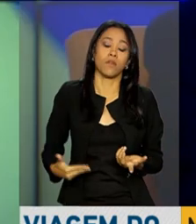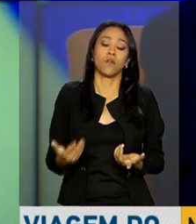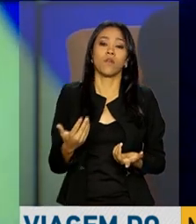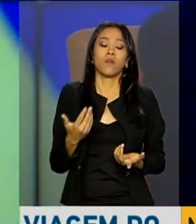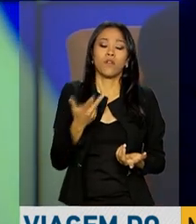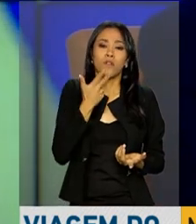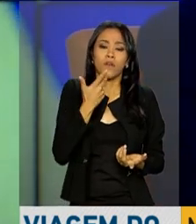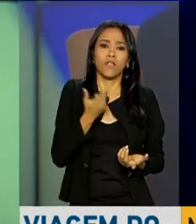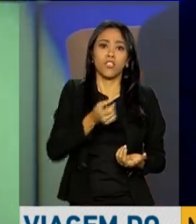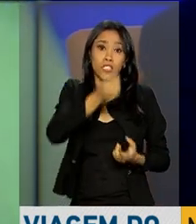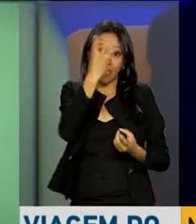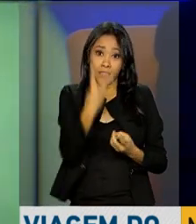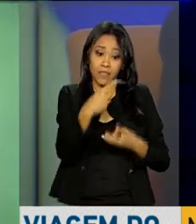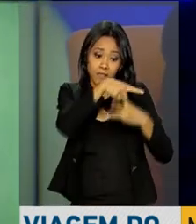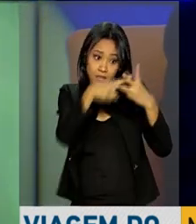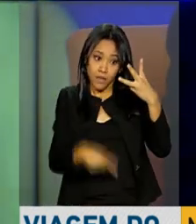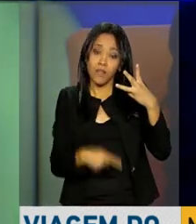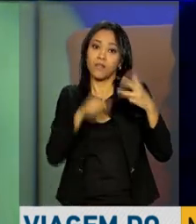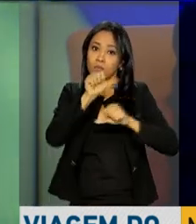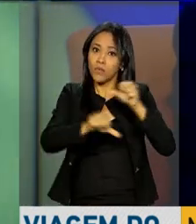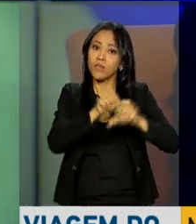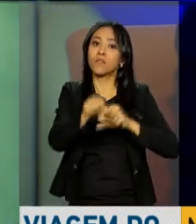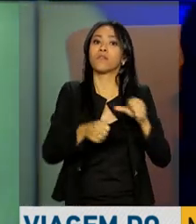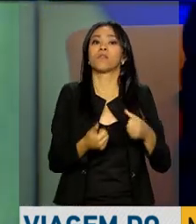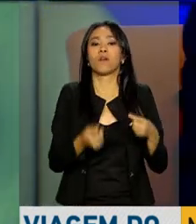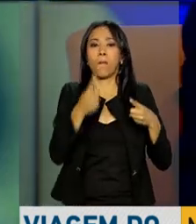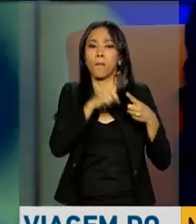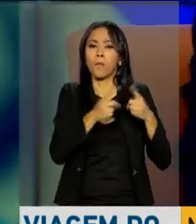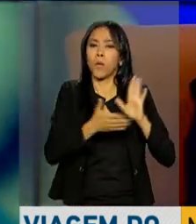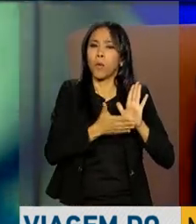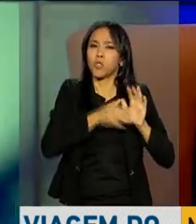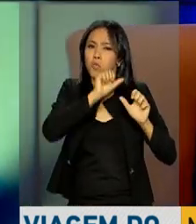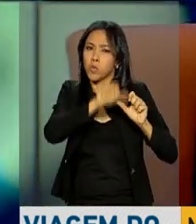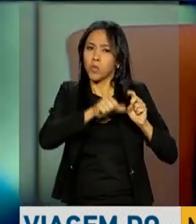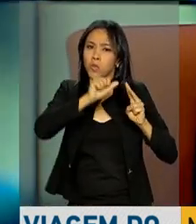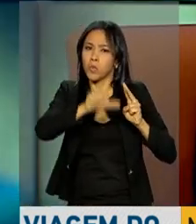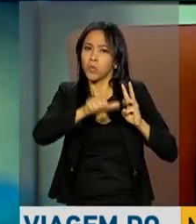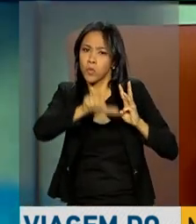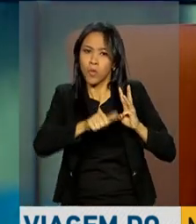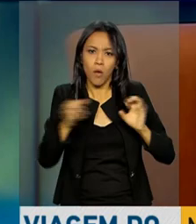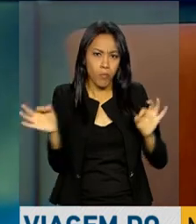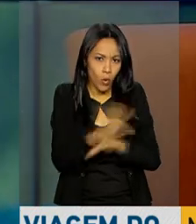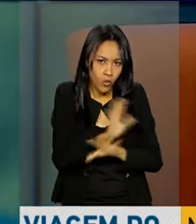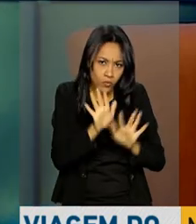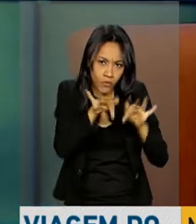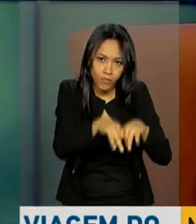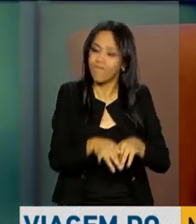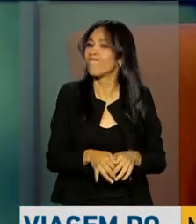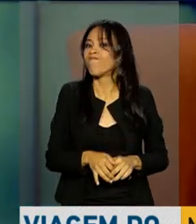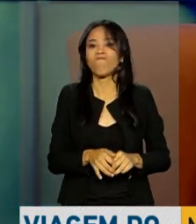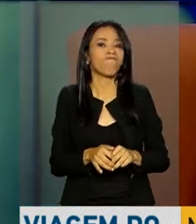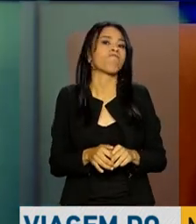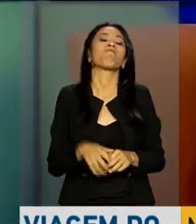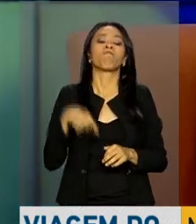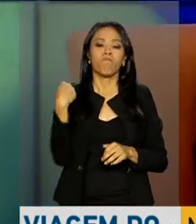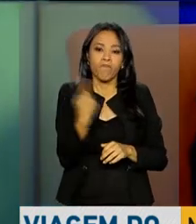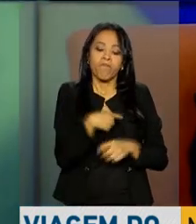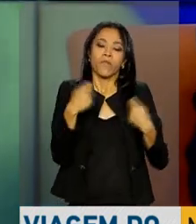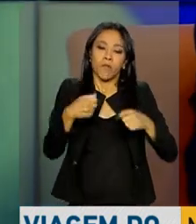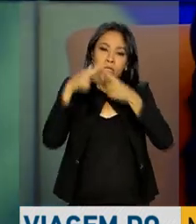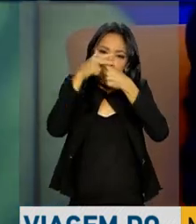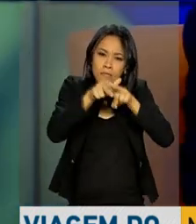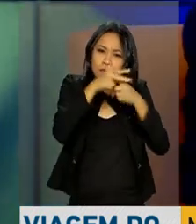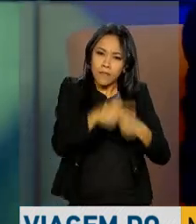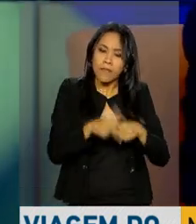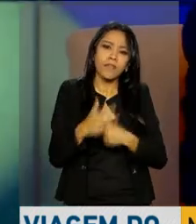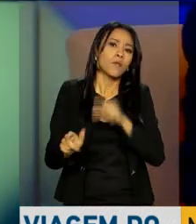de 3 reformas. Mas o ciclo reformista não terminou, porque nós precisamos ajustar o